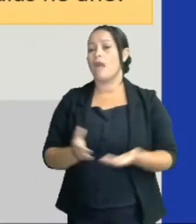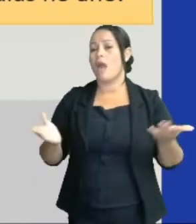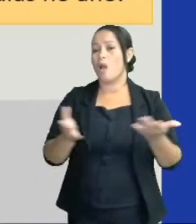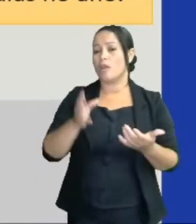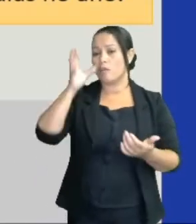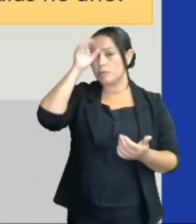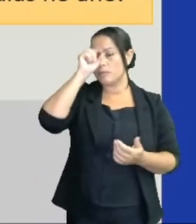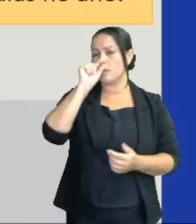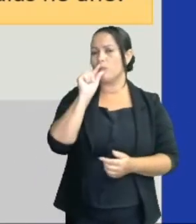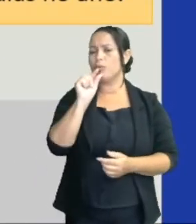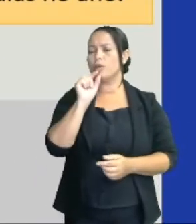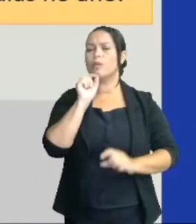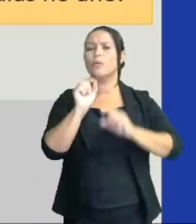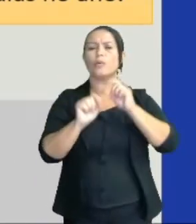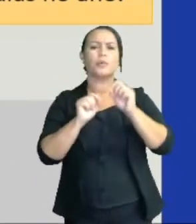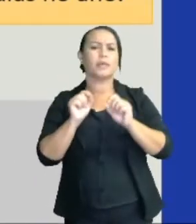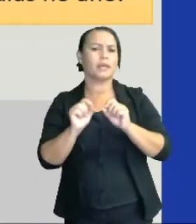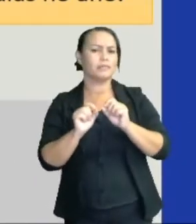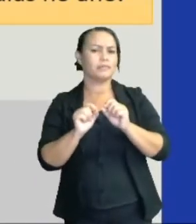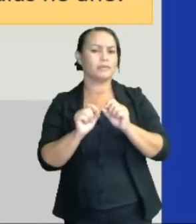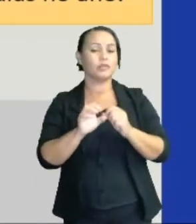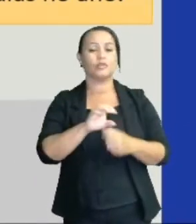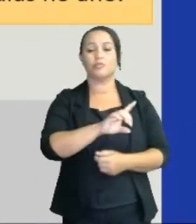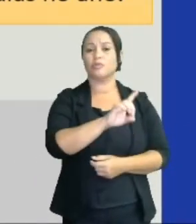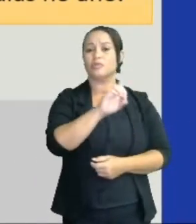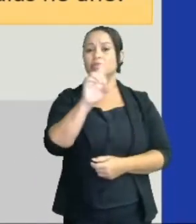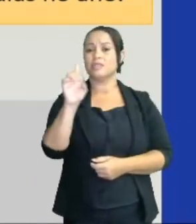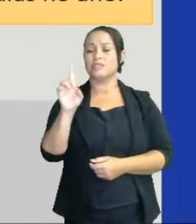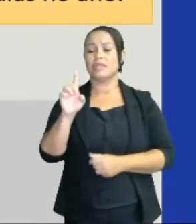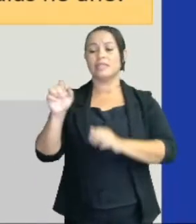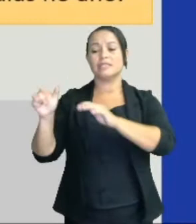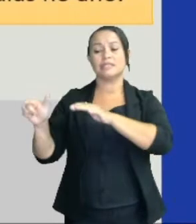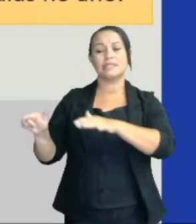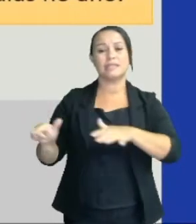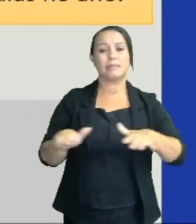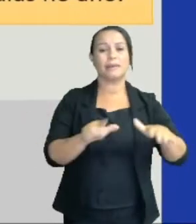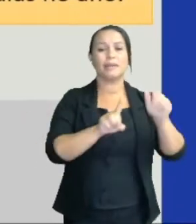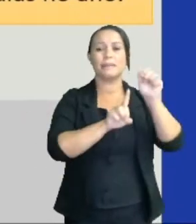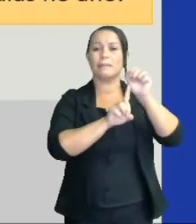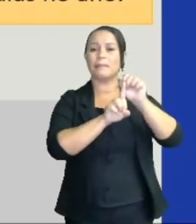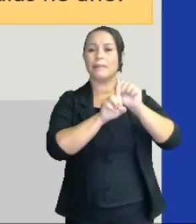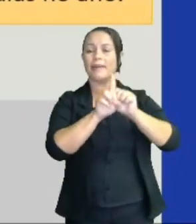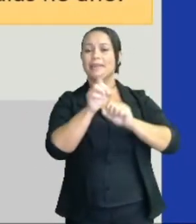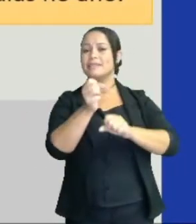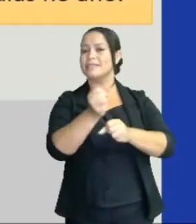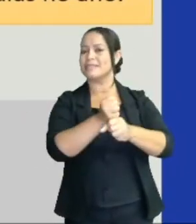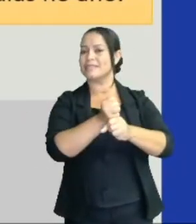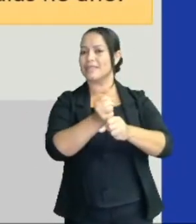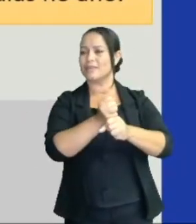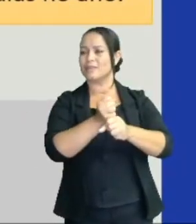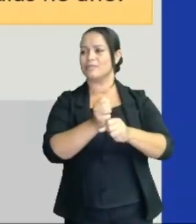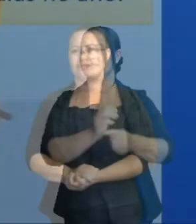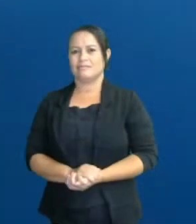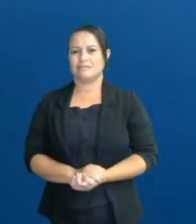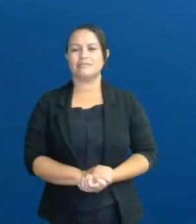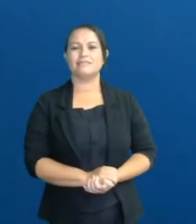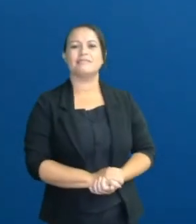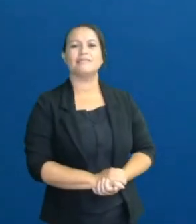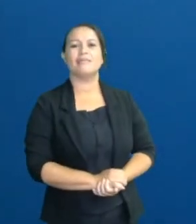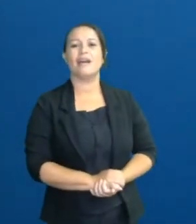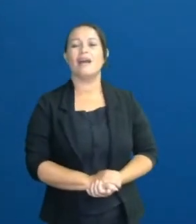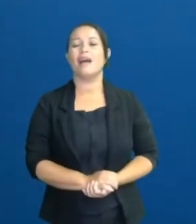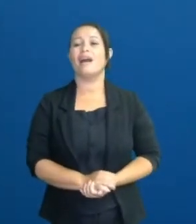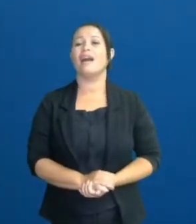Vamos aprender um pouquinho agora sobre dia, semana, mês e ano.